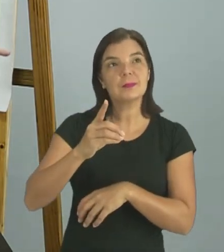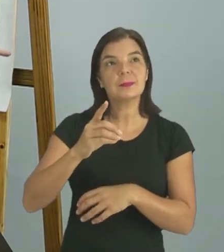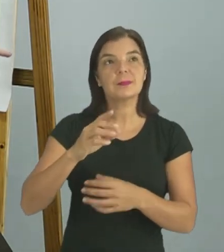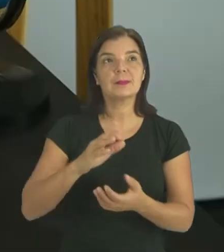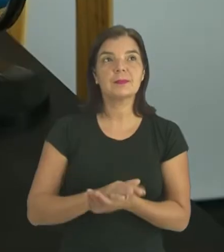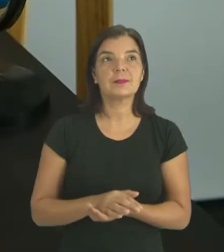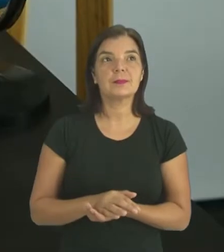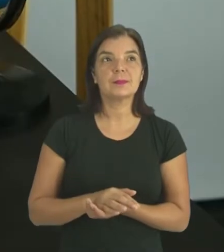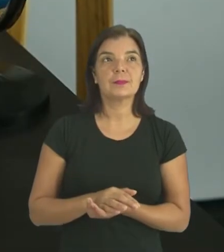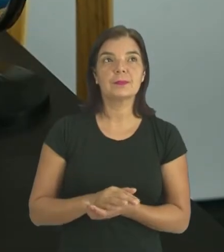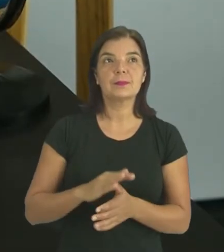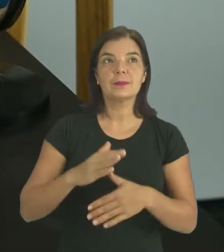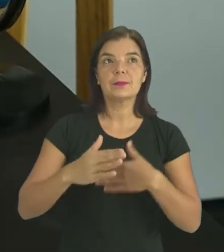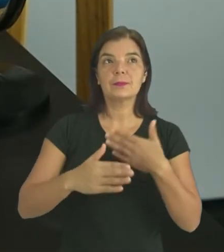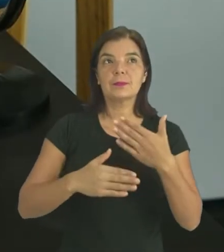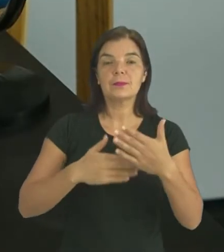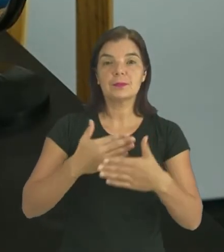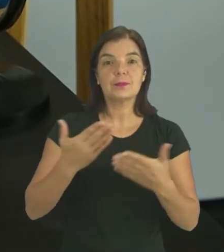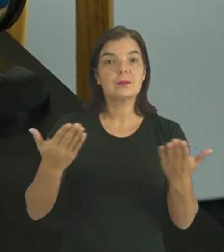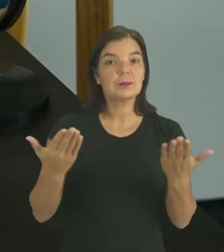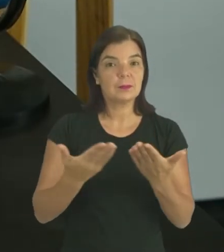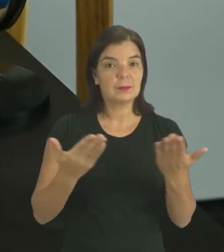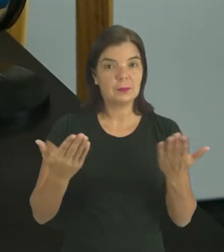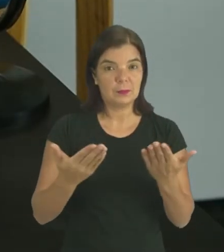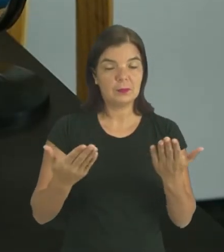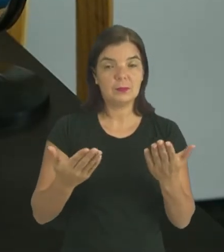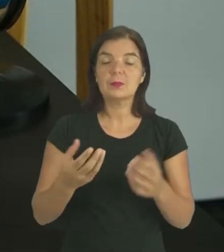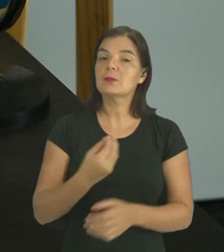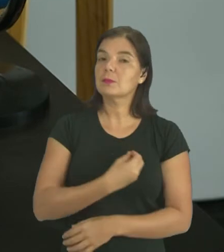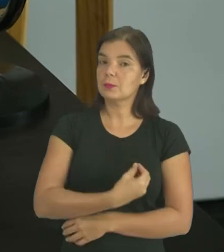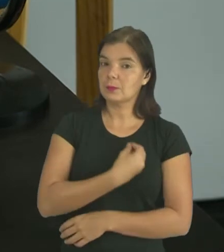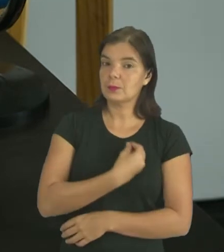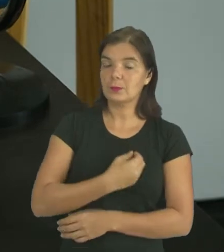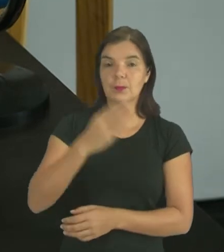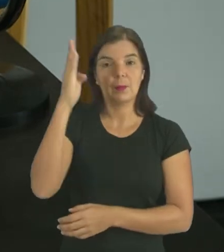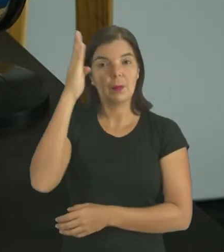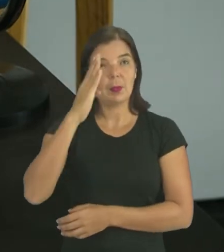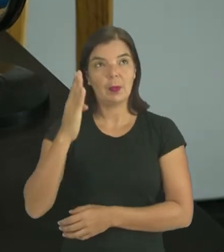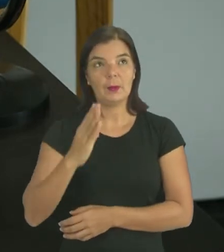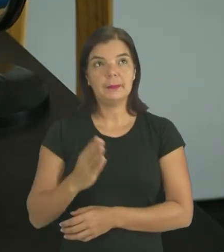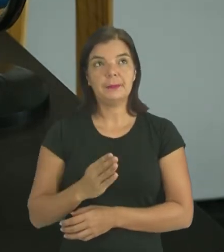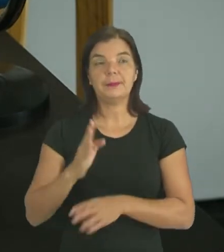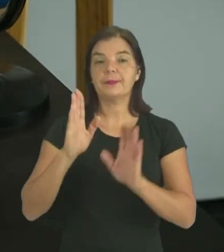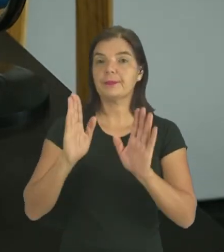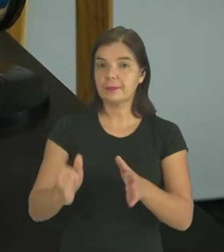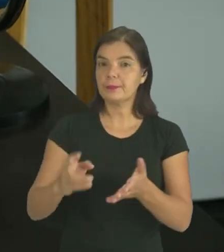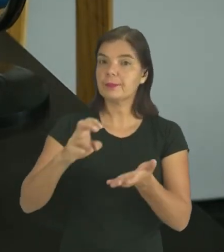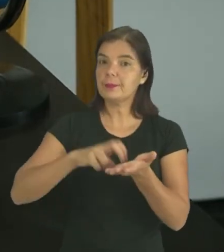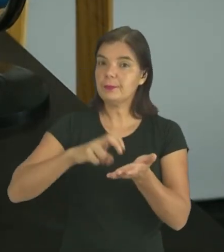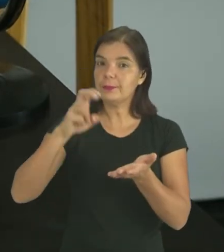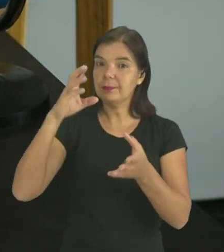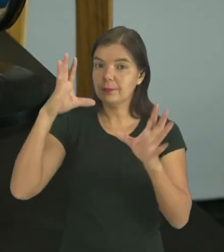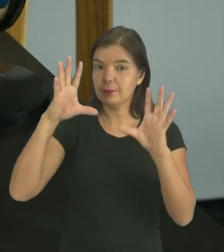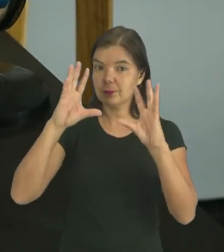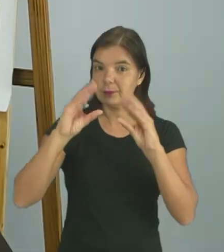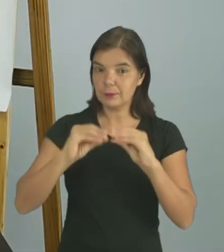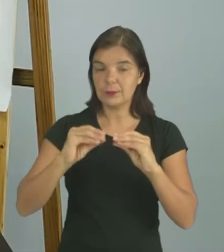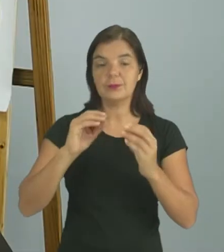vai passando. E agora do nosso lado, onde nós estamos, o Brasil, já ficou